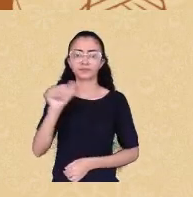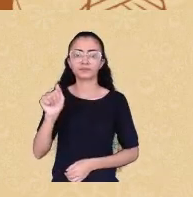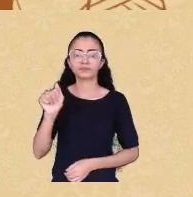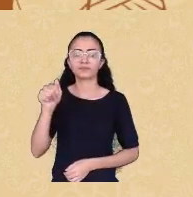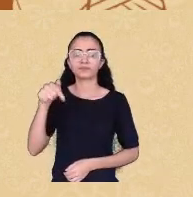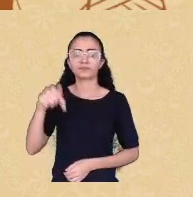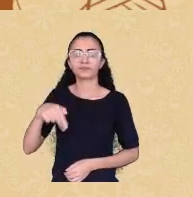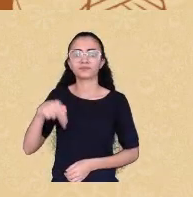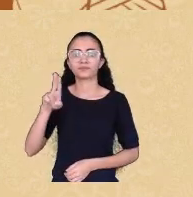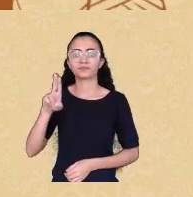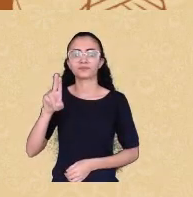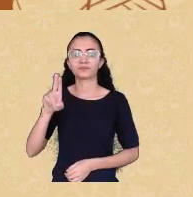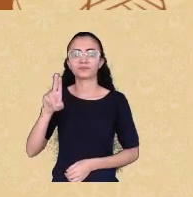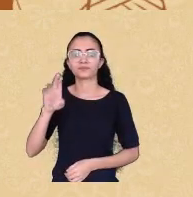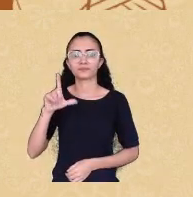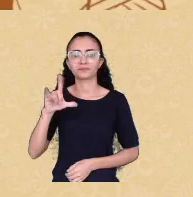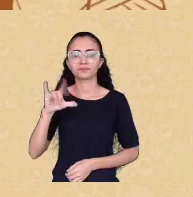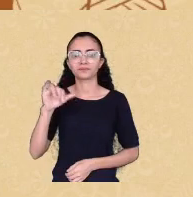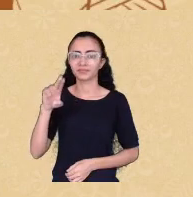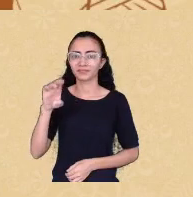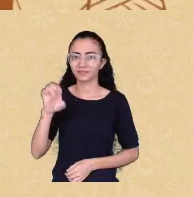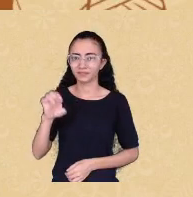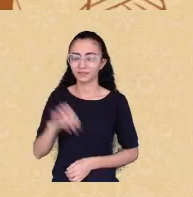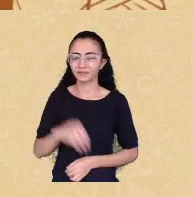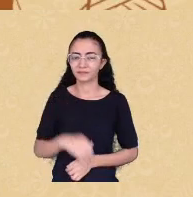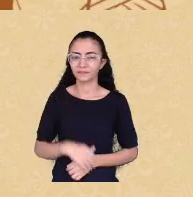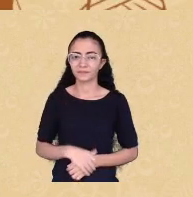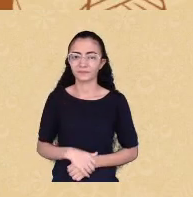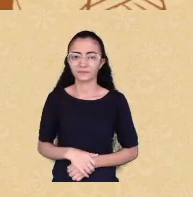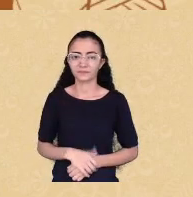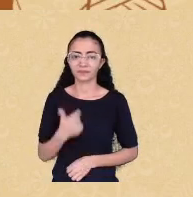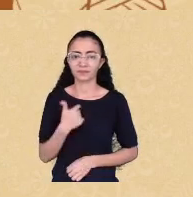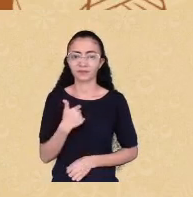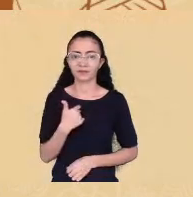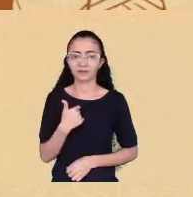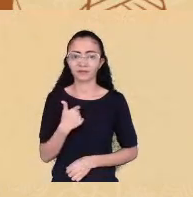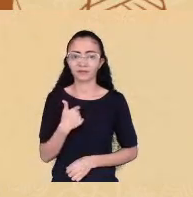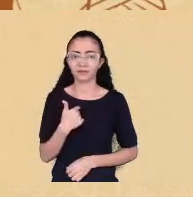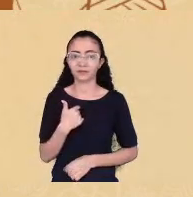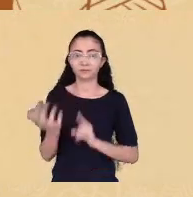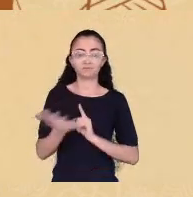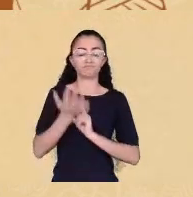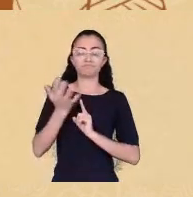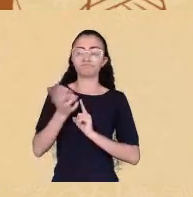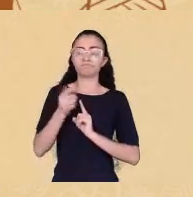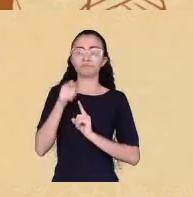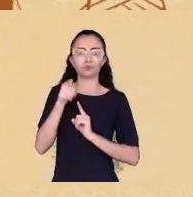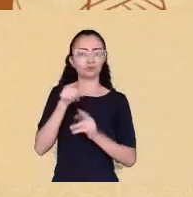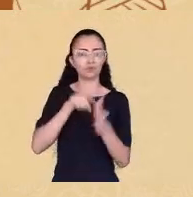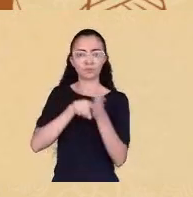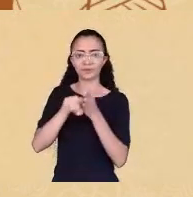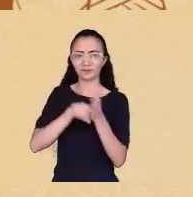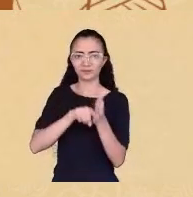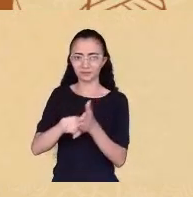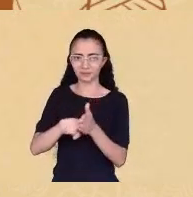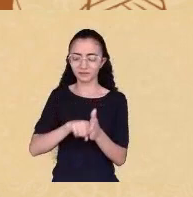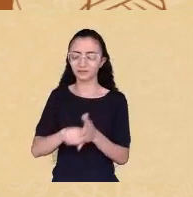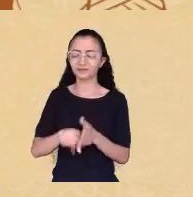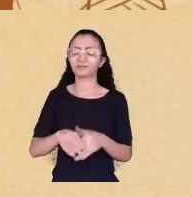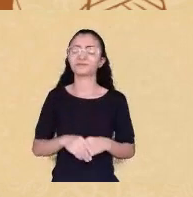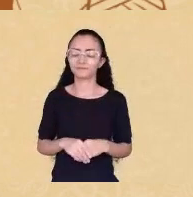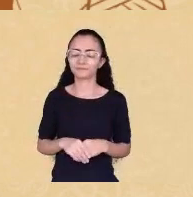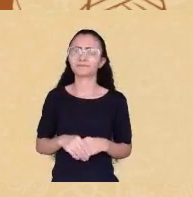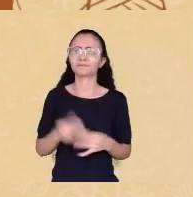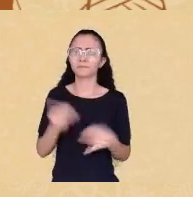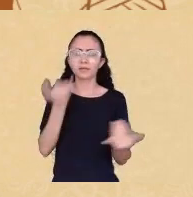Bem-vinda. Fiquei muito impactada com a sua pesquisa, os dados